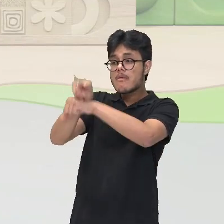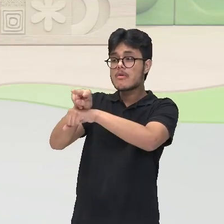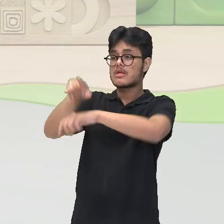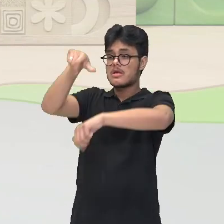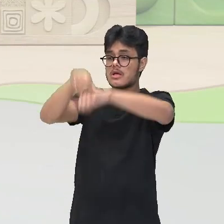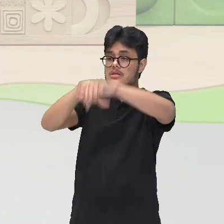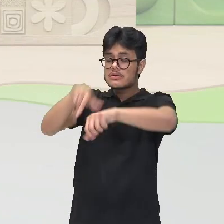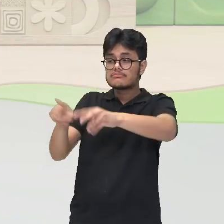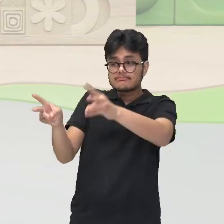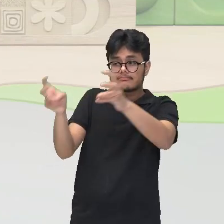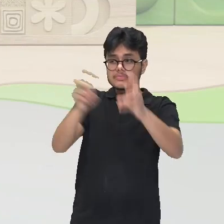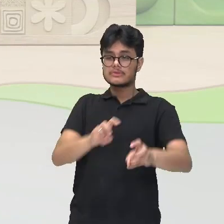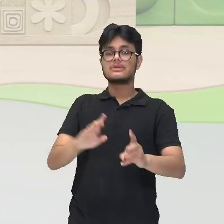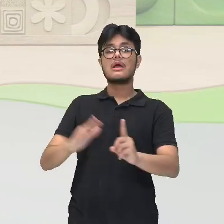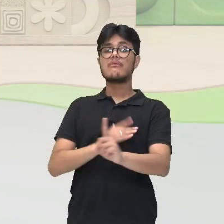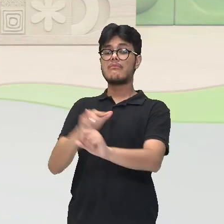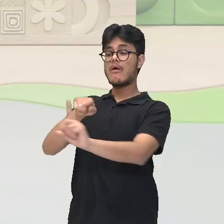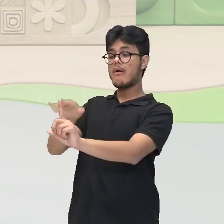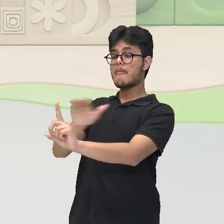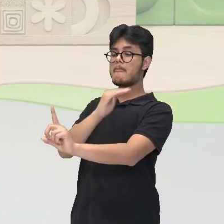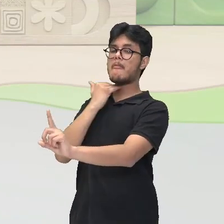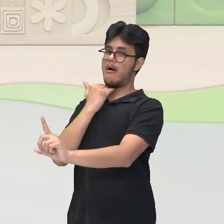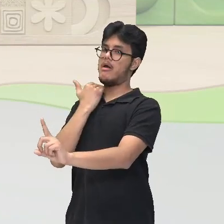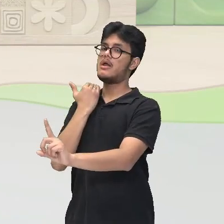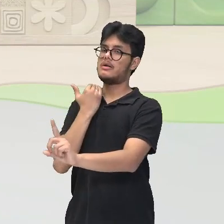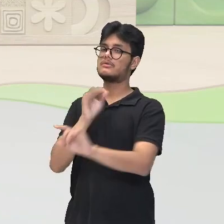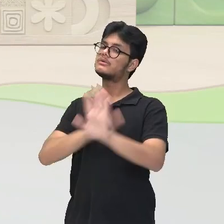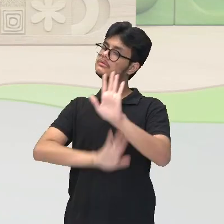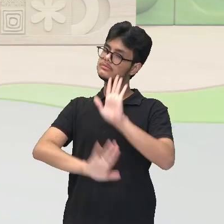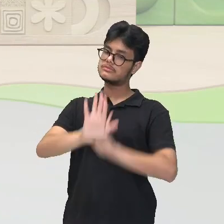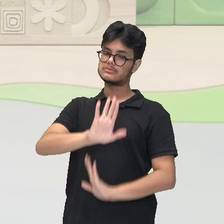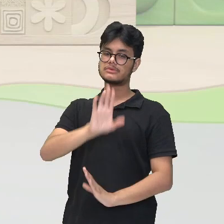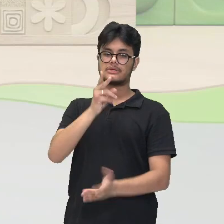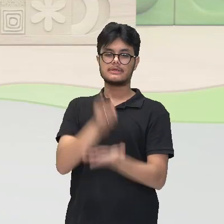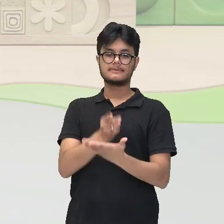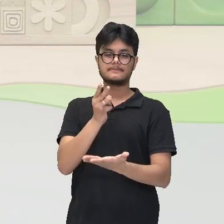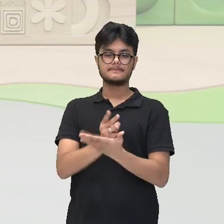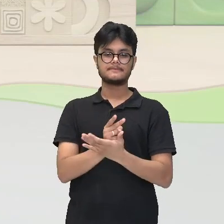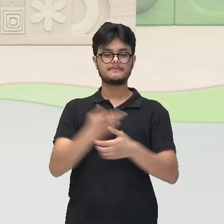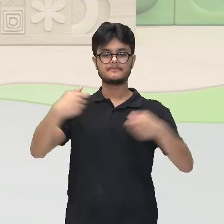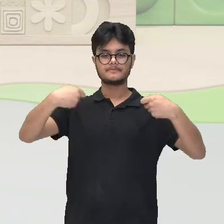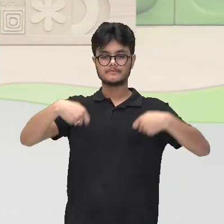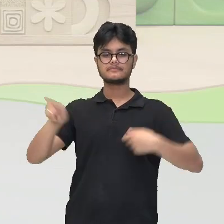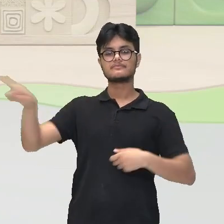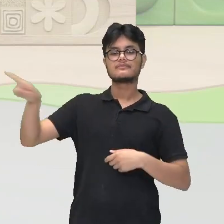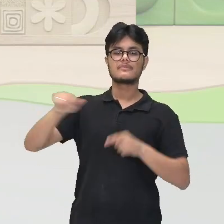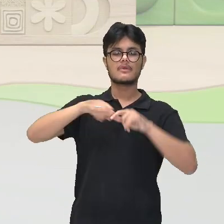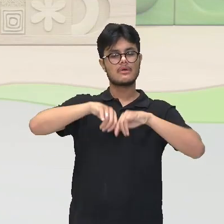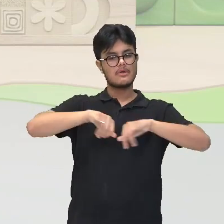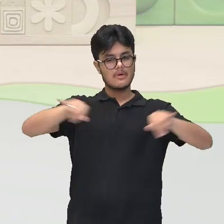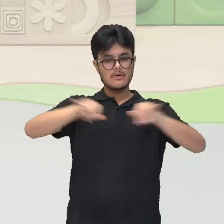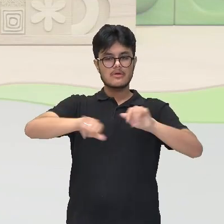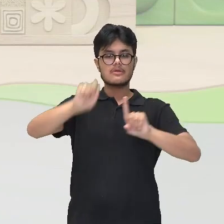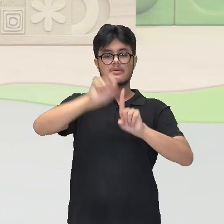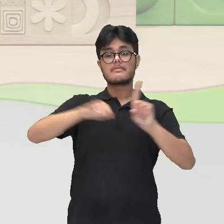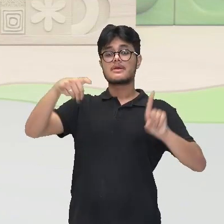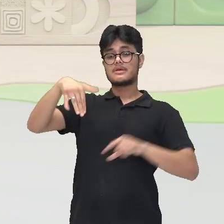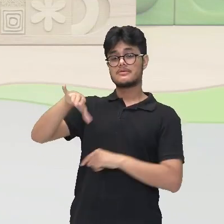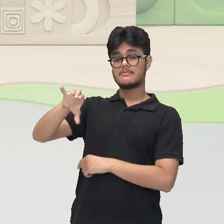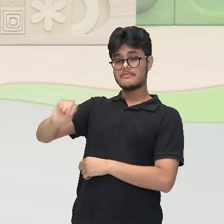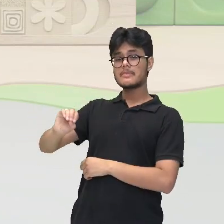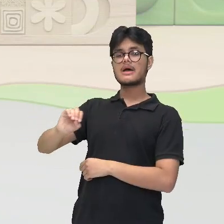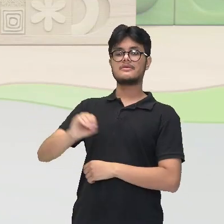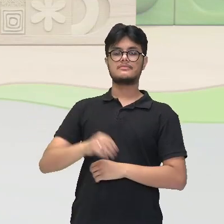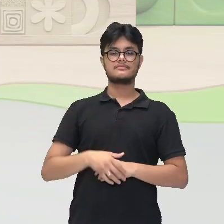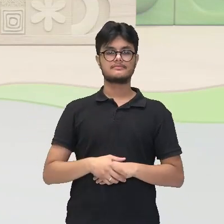vidas não sejam tiradas, né? Então, nós temos aí a sensibilização, que também é feita no